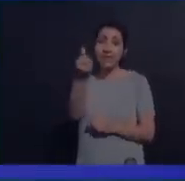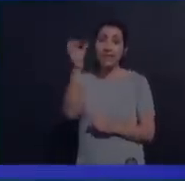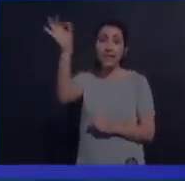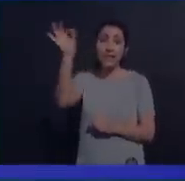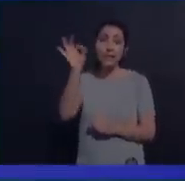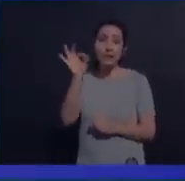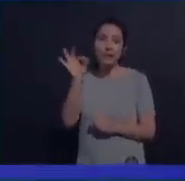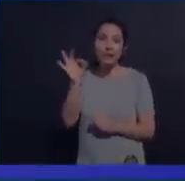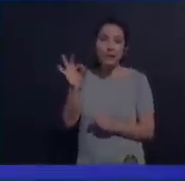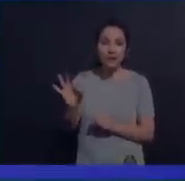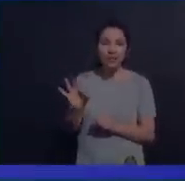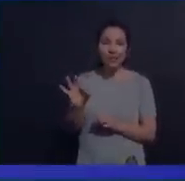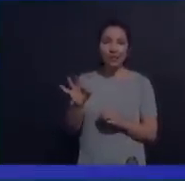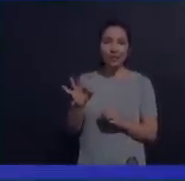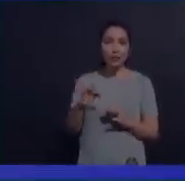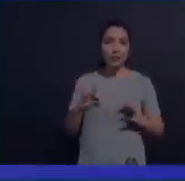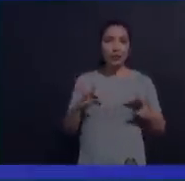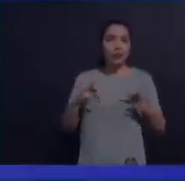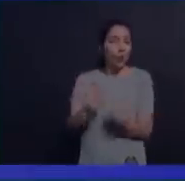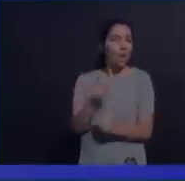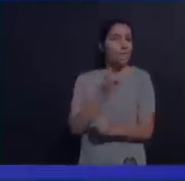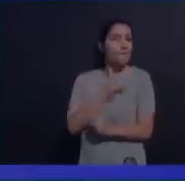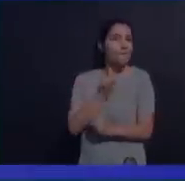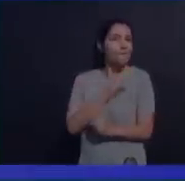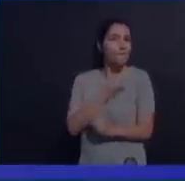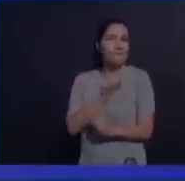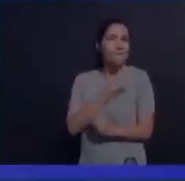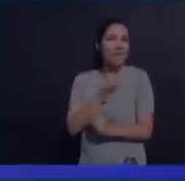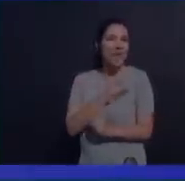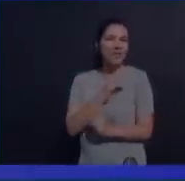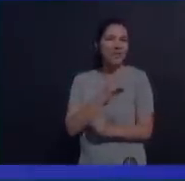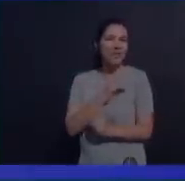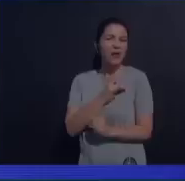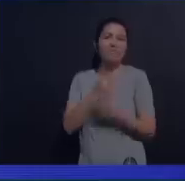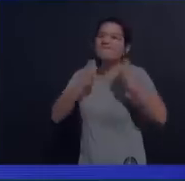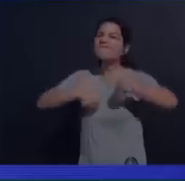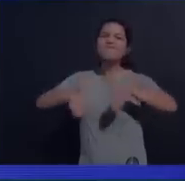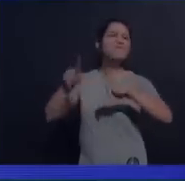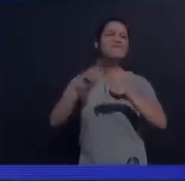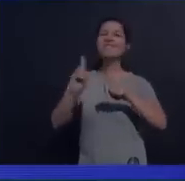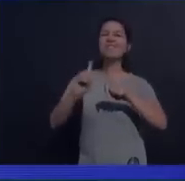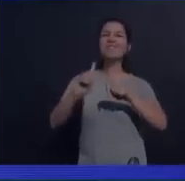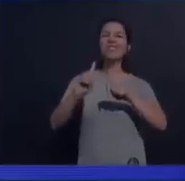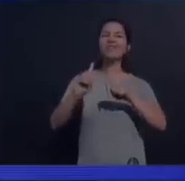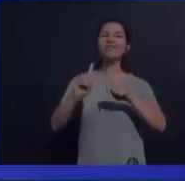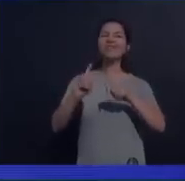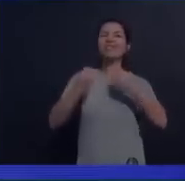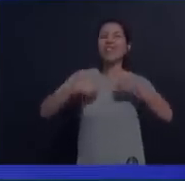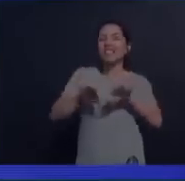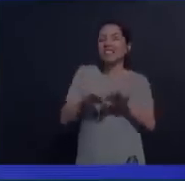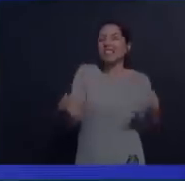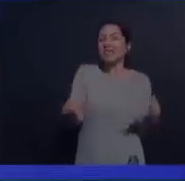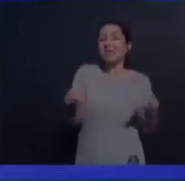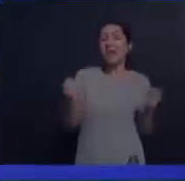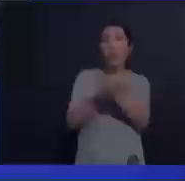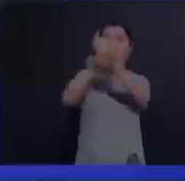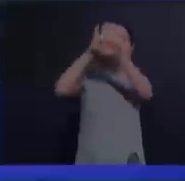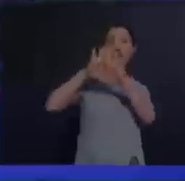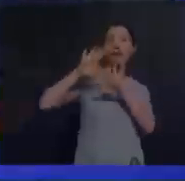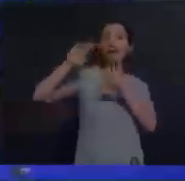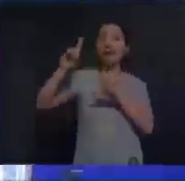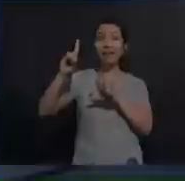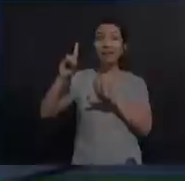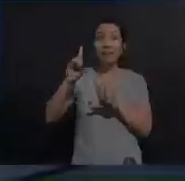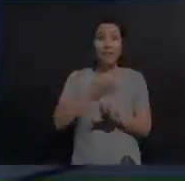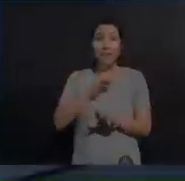96% dos nossos medos nunca se realizam. Glória a Deus, quem pode dar um glória a Deus aí?